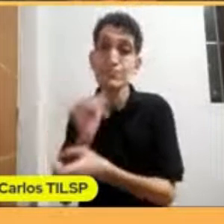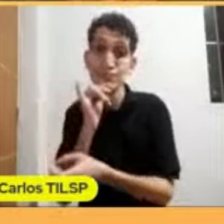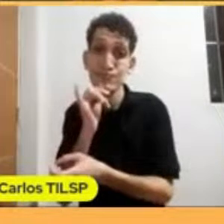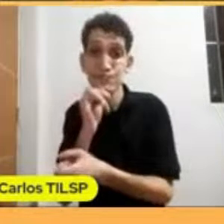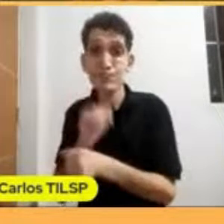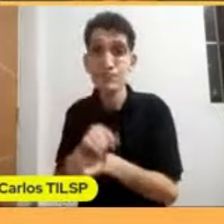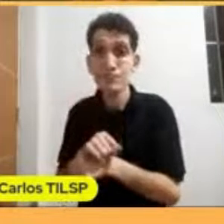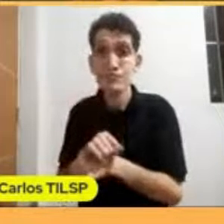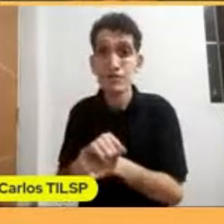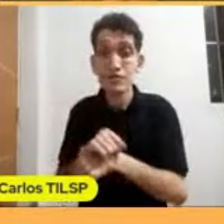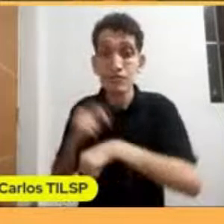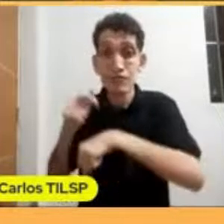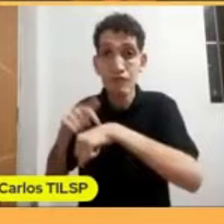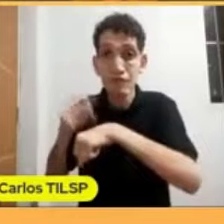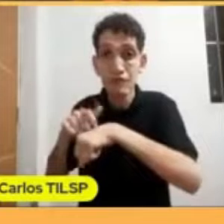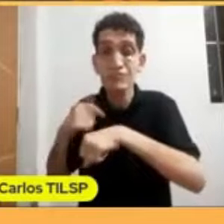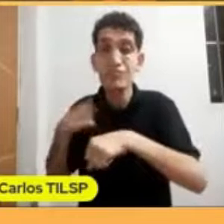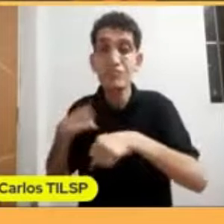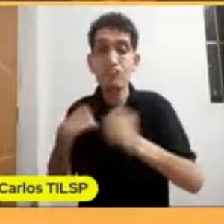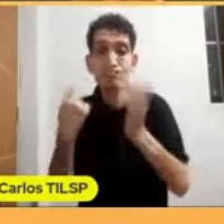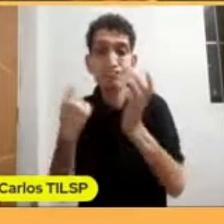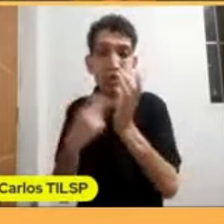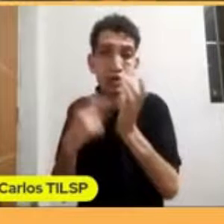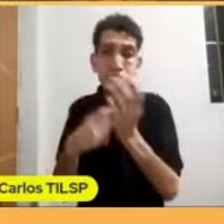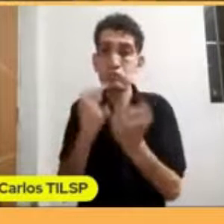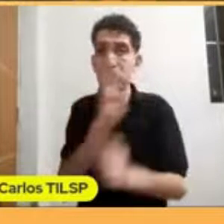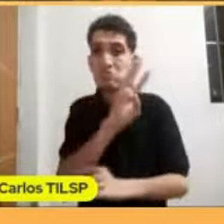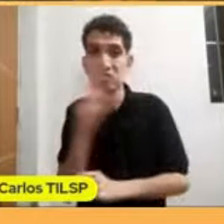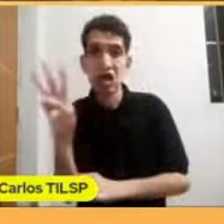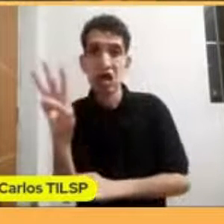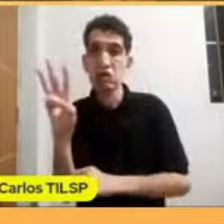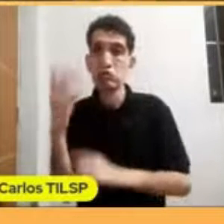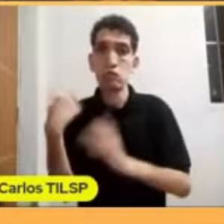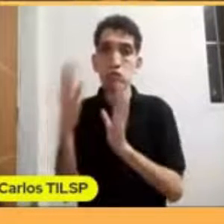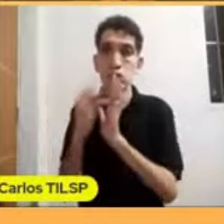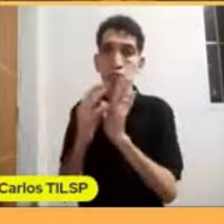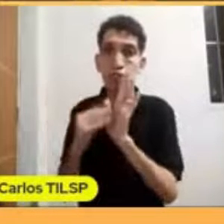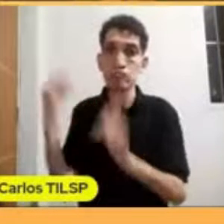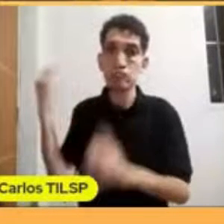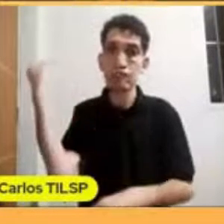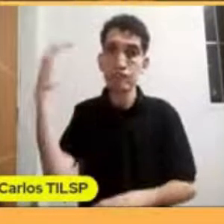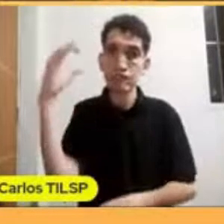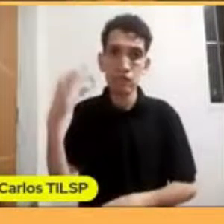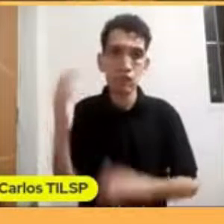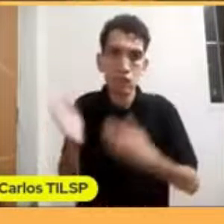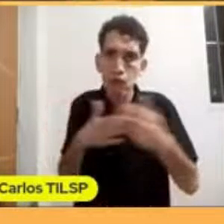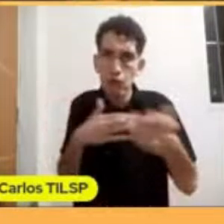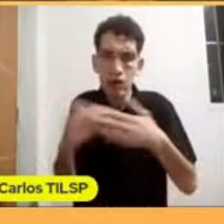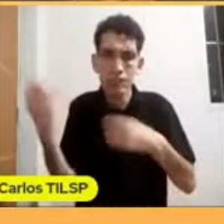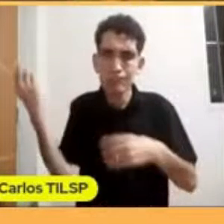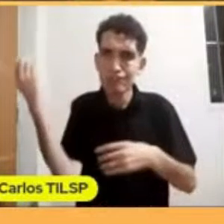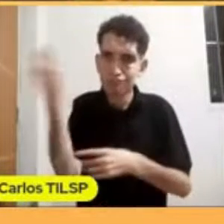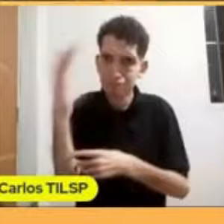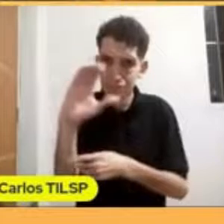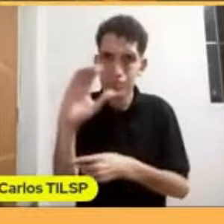faço uma aplicação, um software, né, um aplicativo no